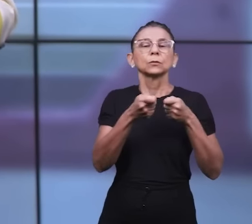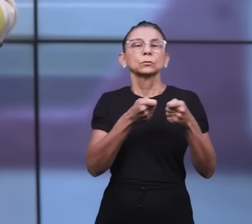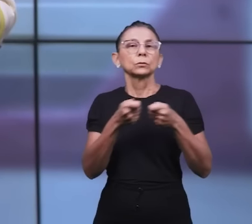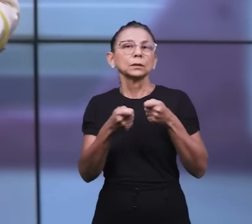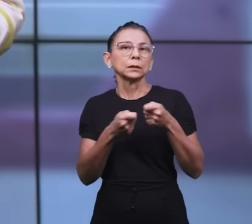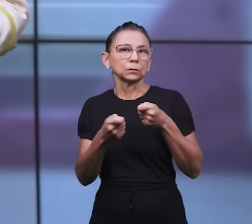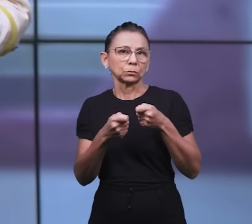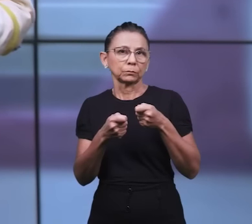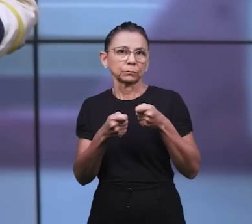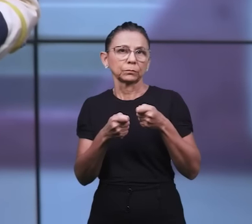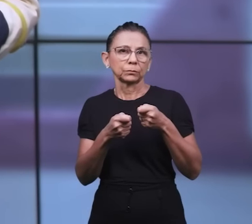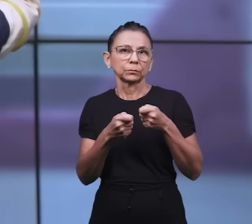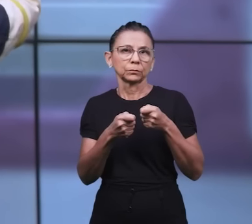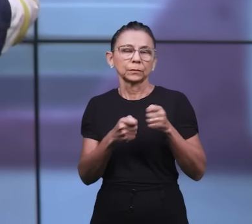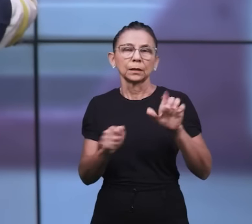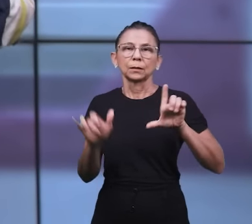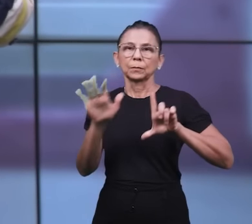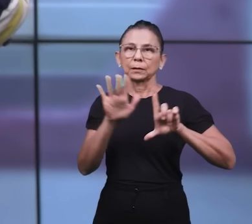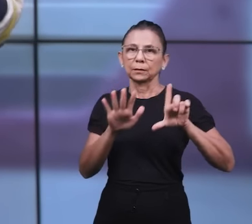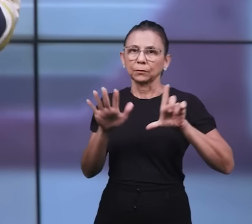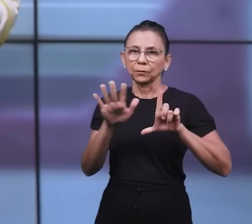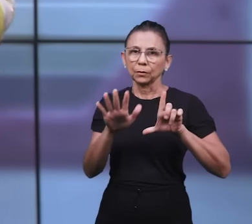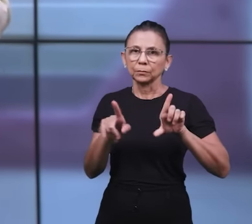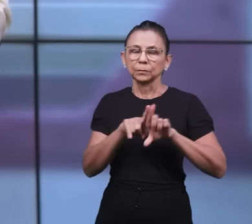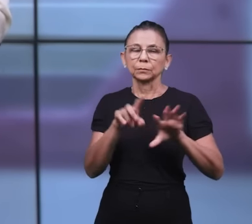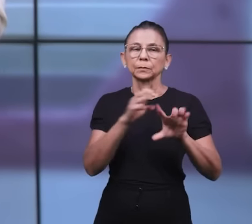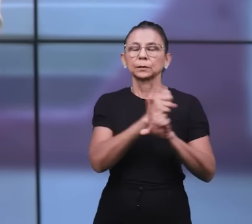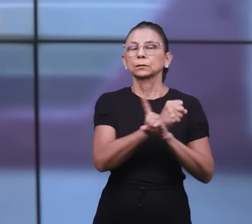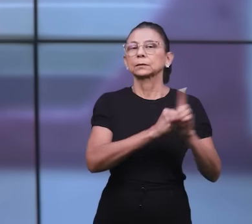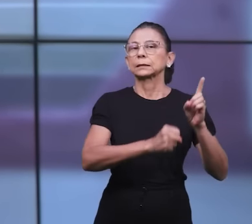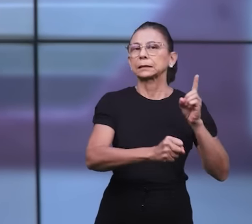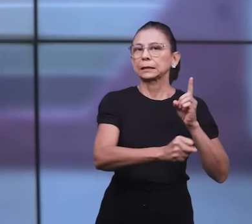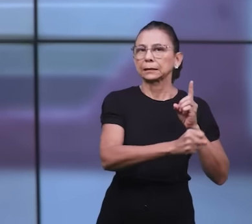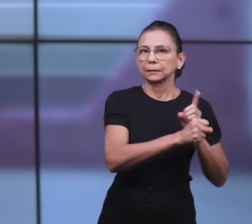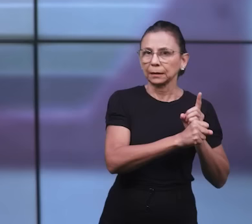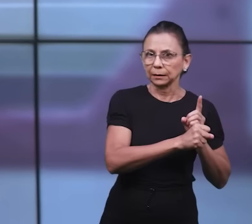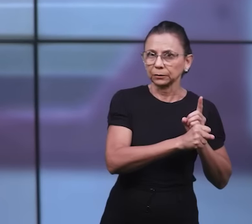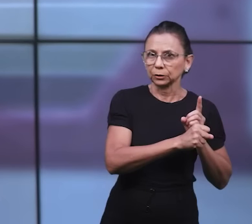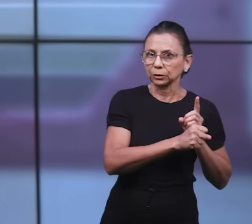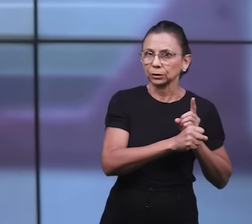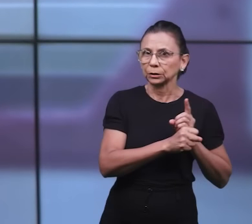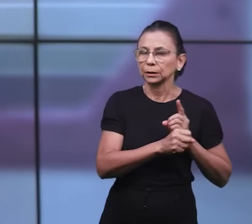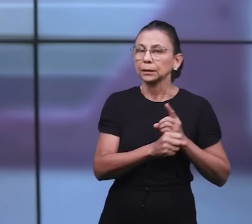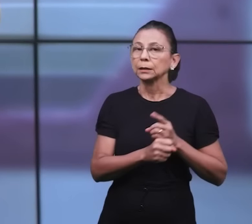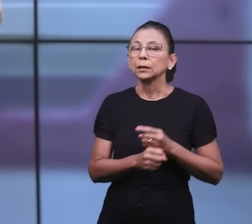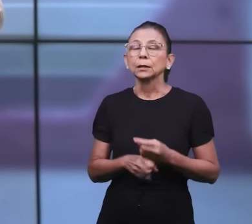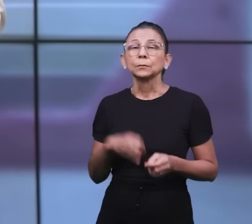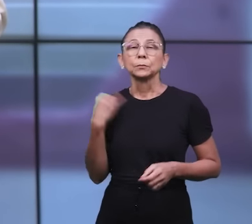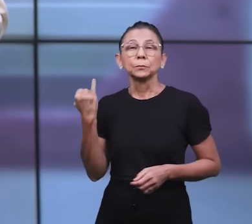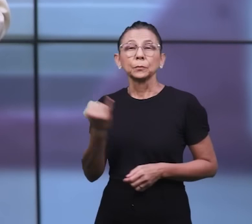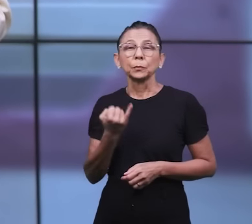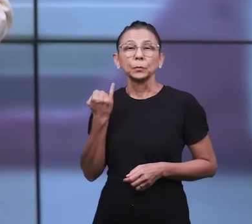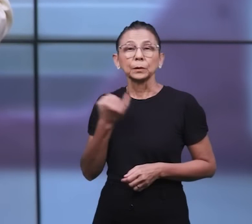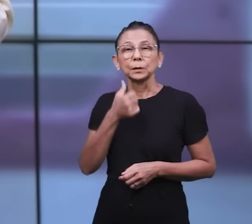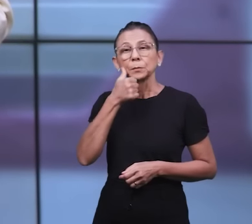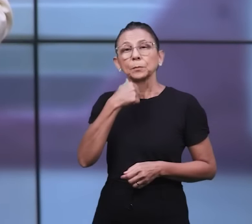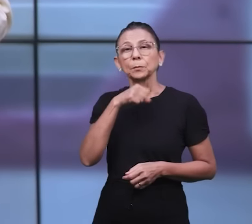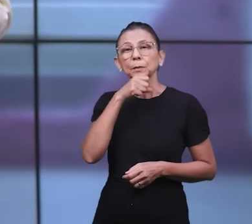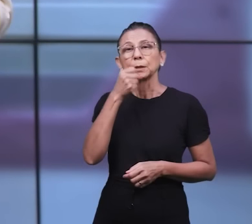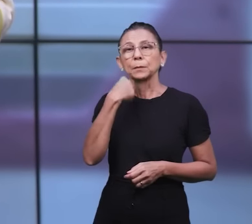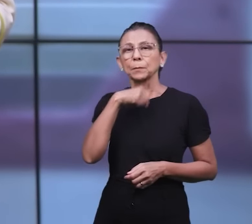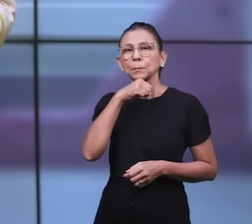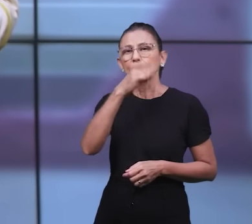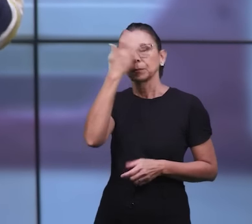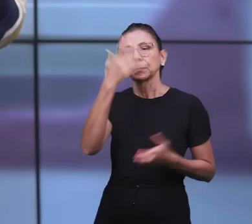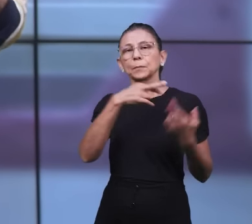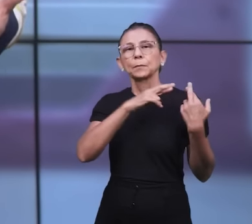plataformas e pela sociedade a respeito dos conteúdos veiculados também pela ausência de vigilância dos